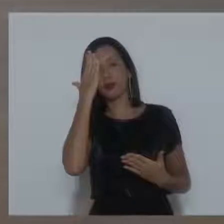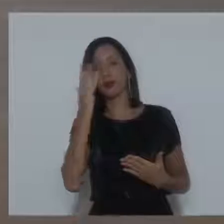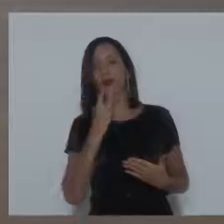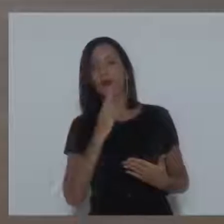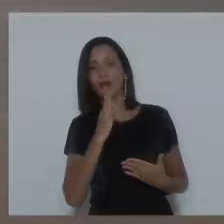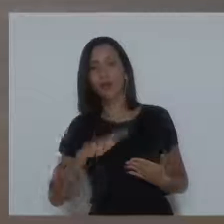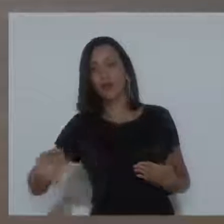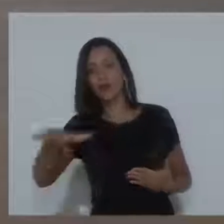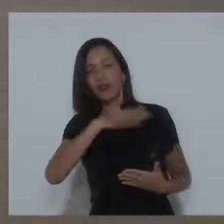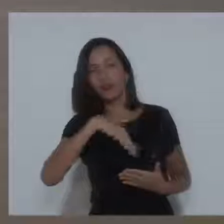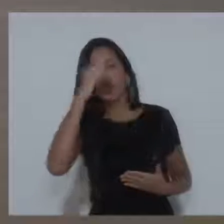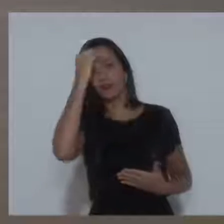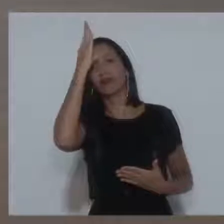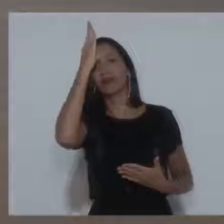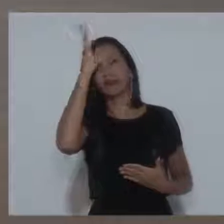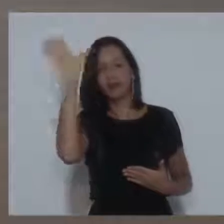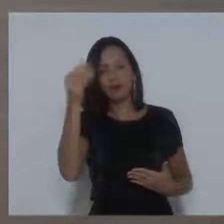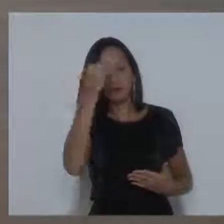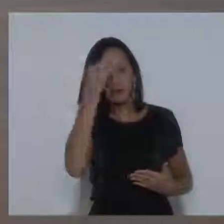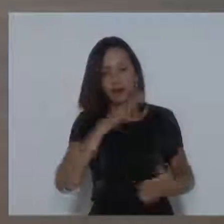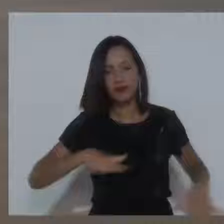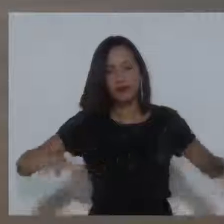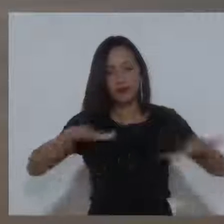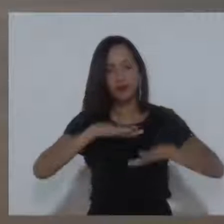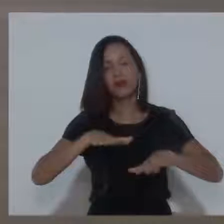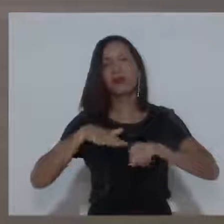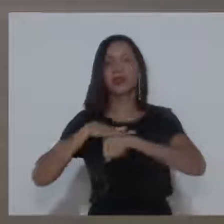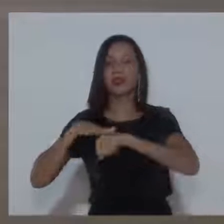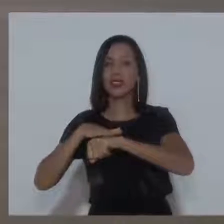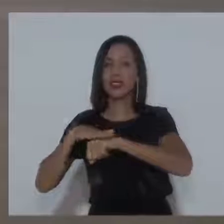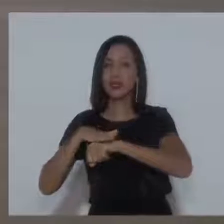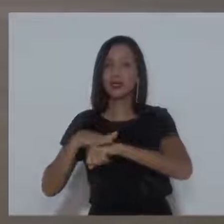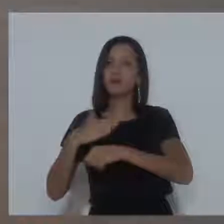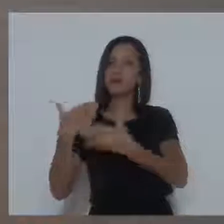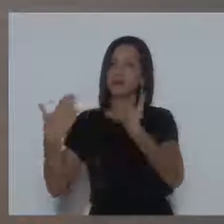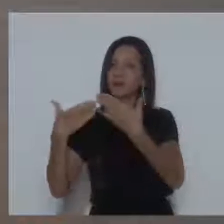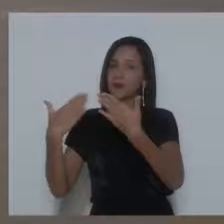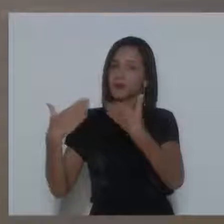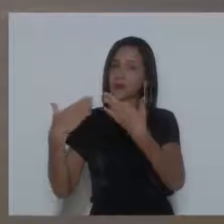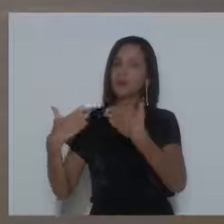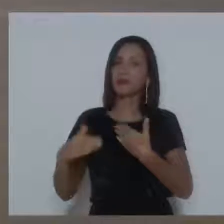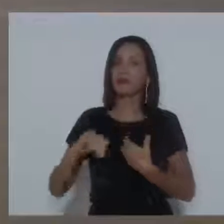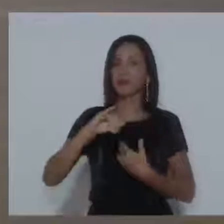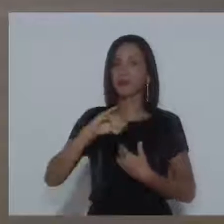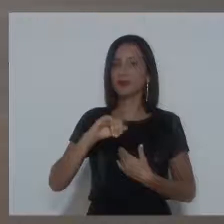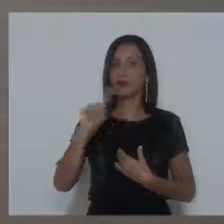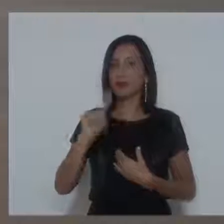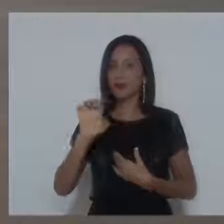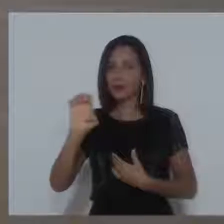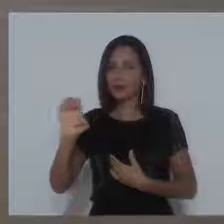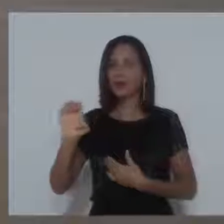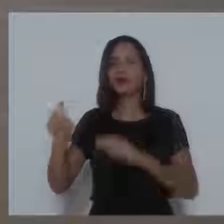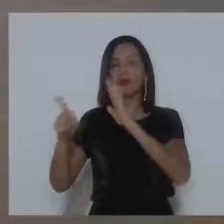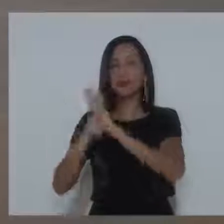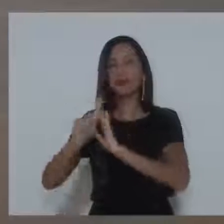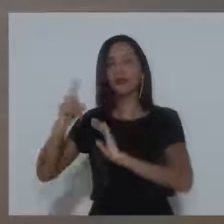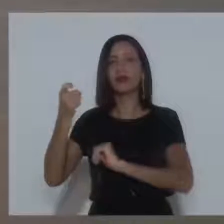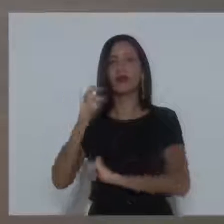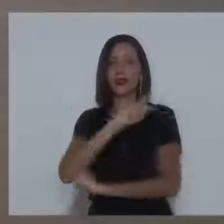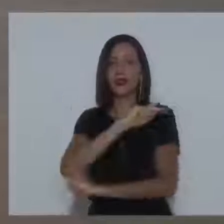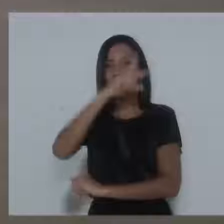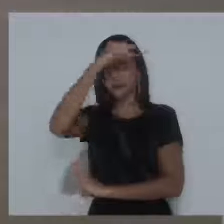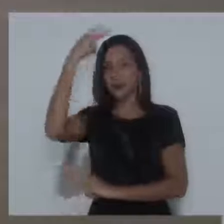importante, nós tivemos aqui uma reunião importante com o ex-prefeito Zé Gasparini, que entende de água, né, falou ali algumas